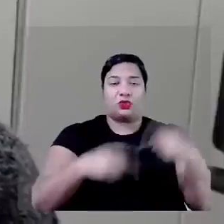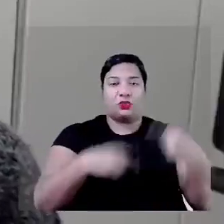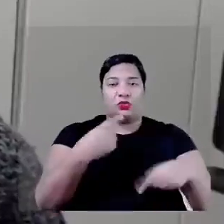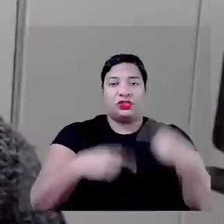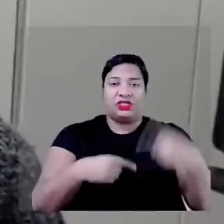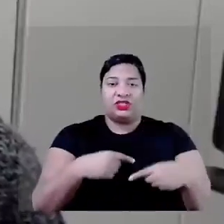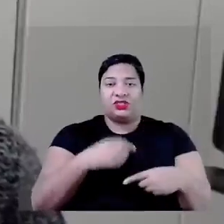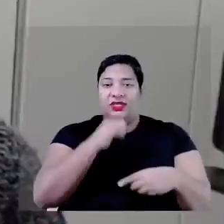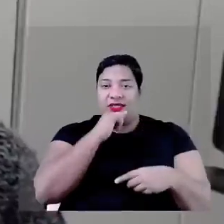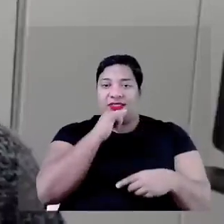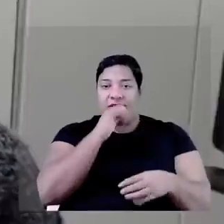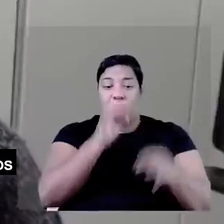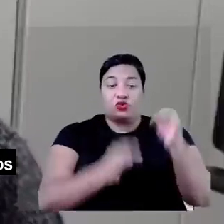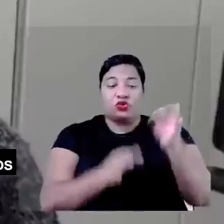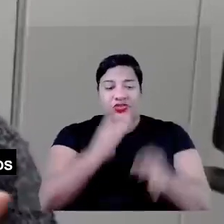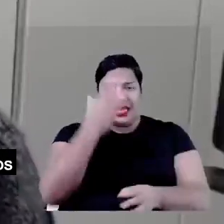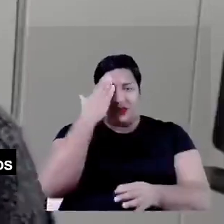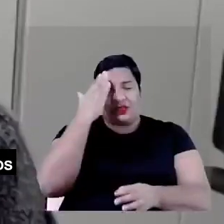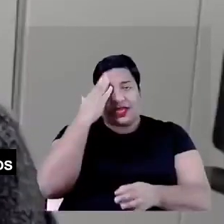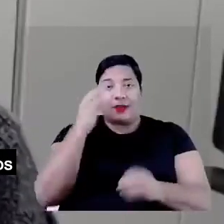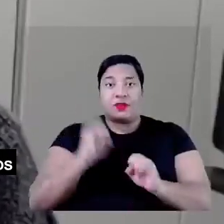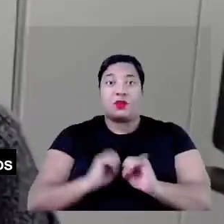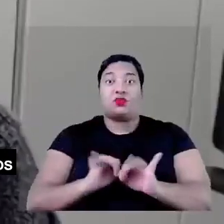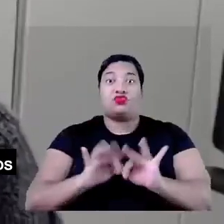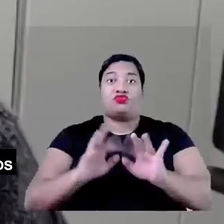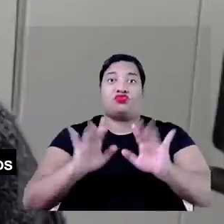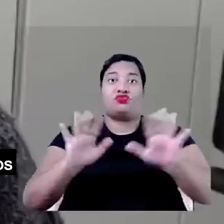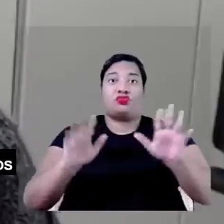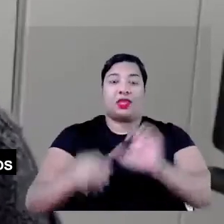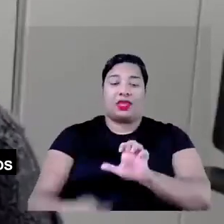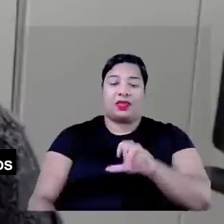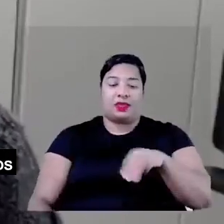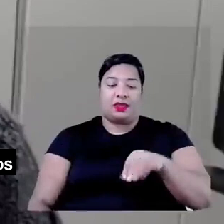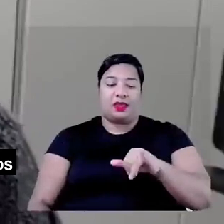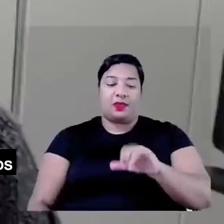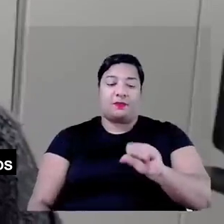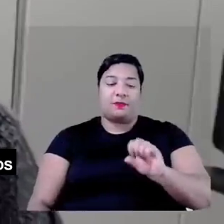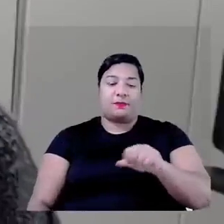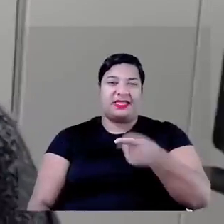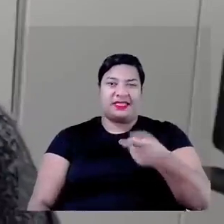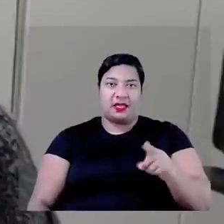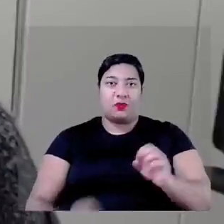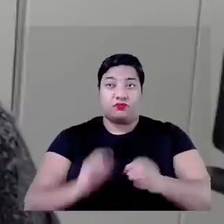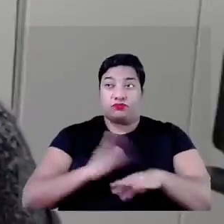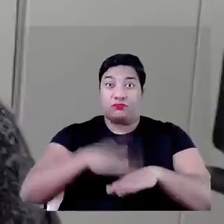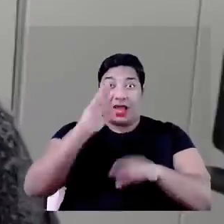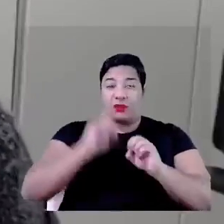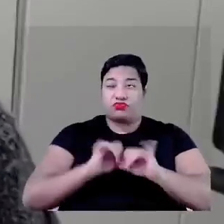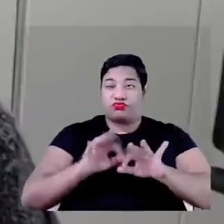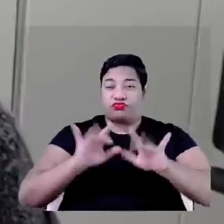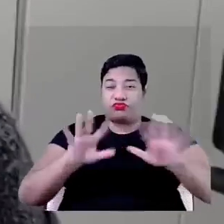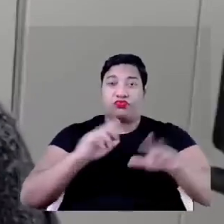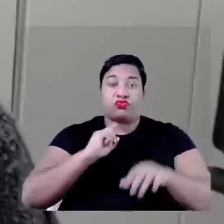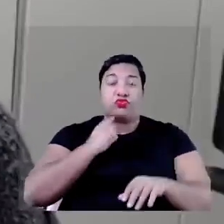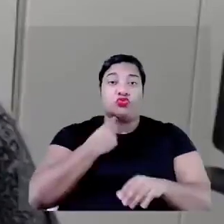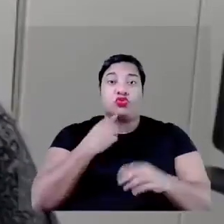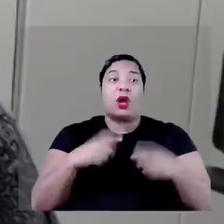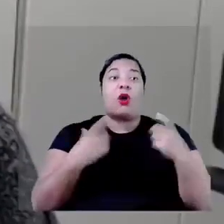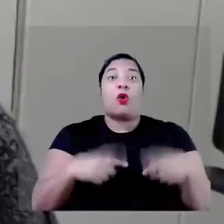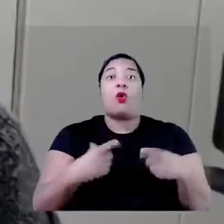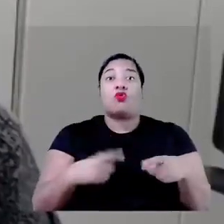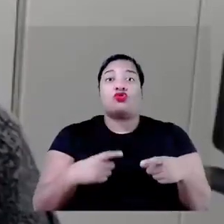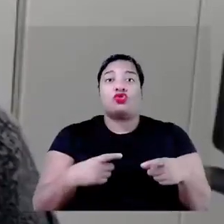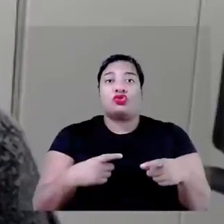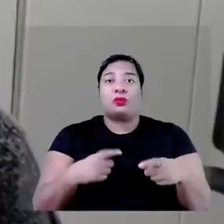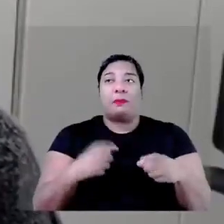emissões, ela tem que ser evidenciada, então a gente precisa conhecer onde estão os pontos críticos relacionados a emissões